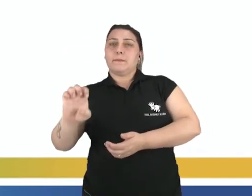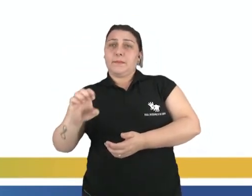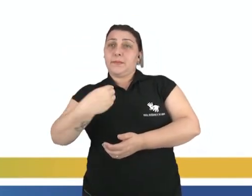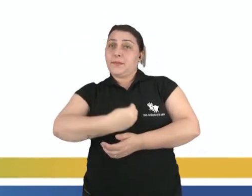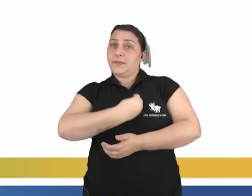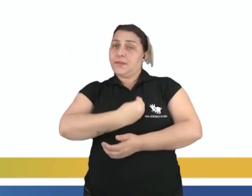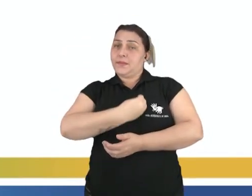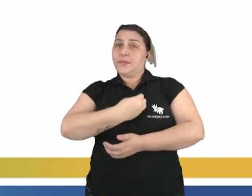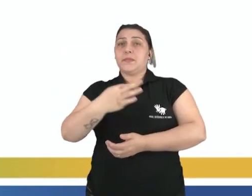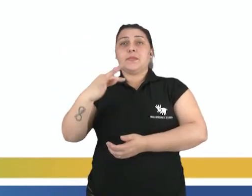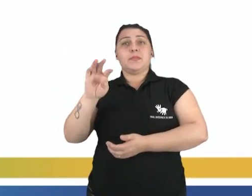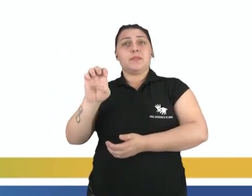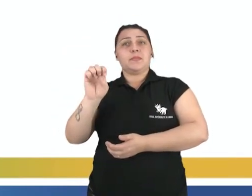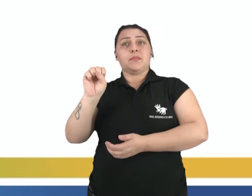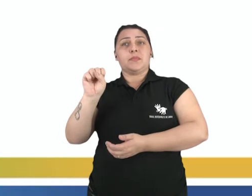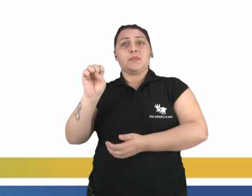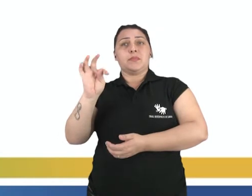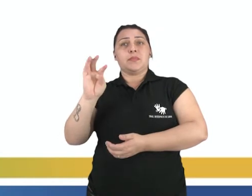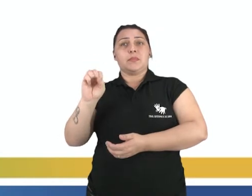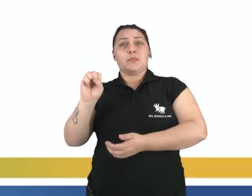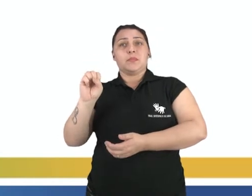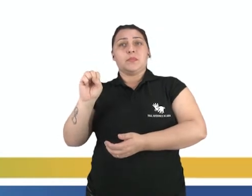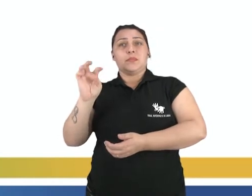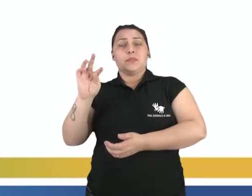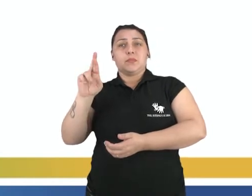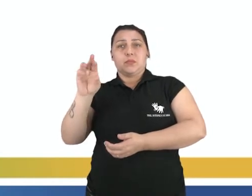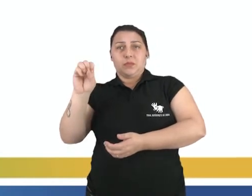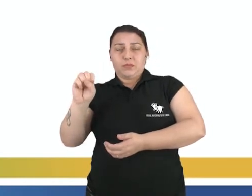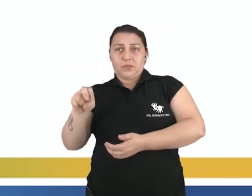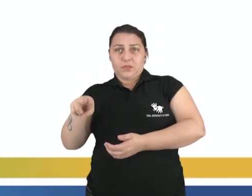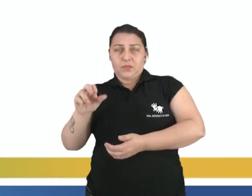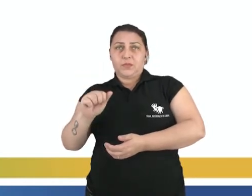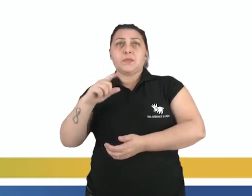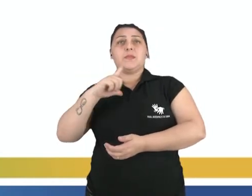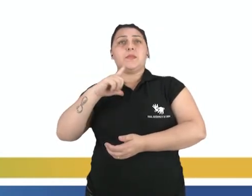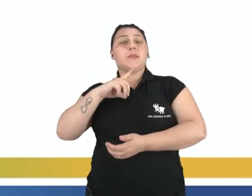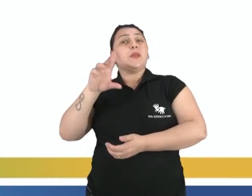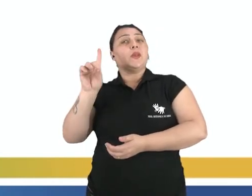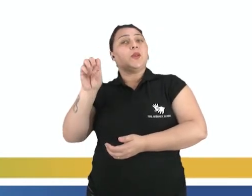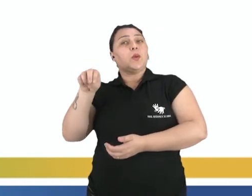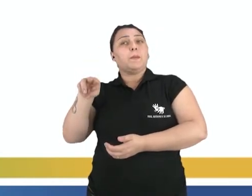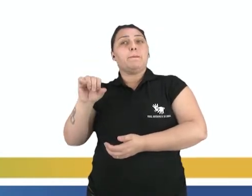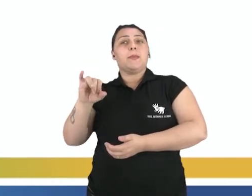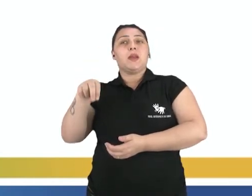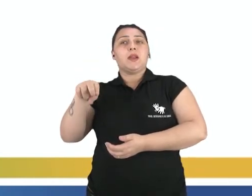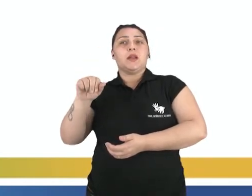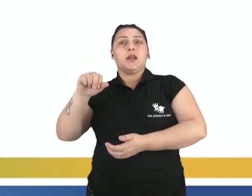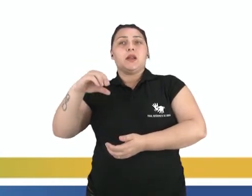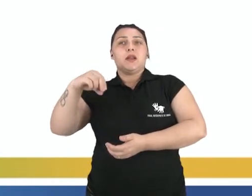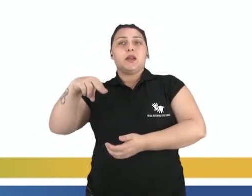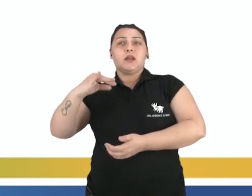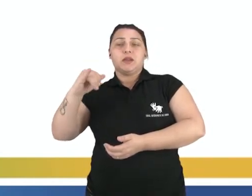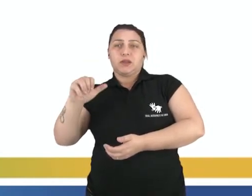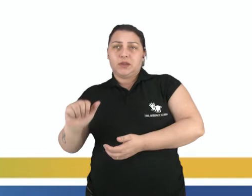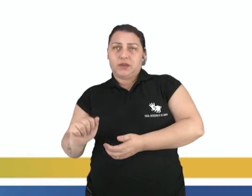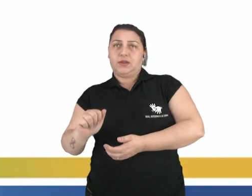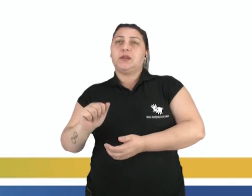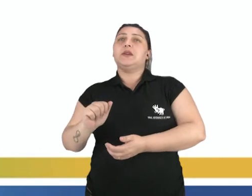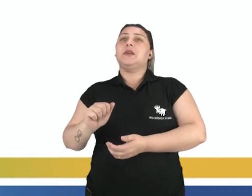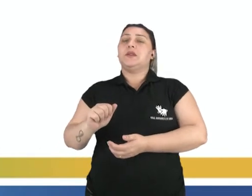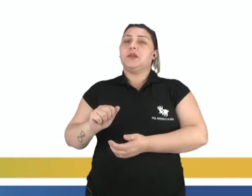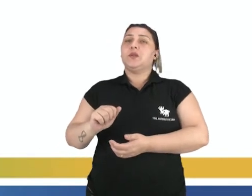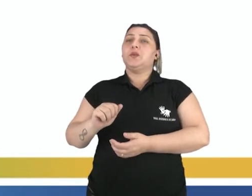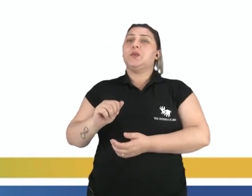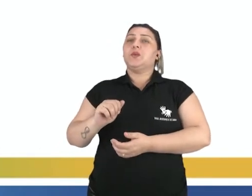de testosterona, o alelo da calvície ele age como dominante, e em concentrações baixas